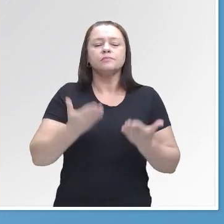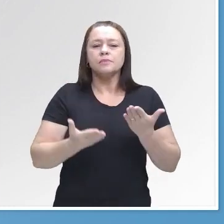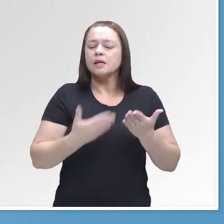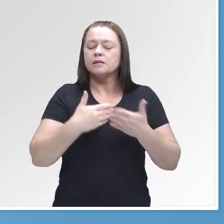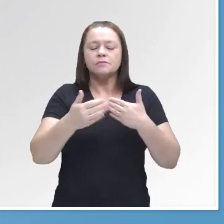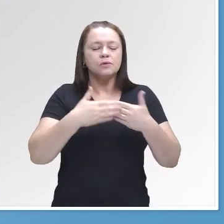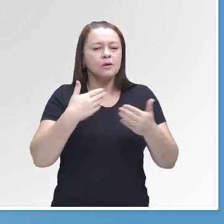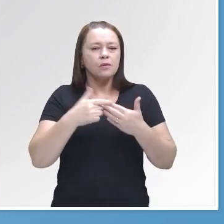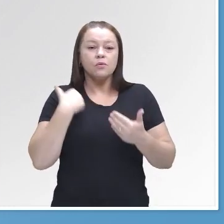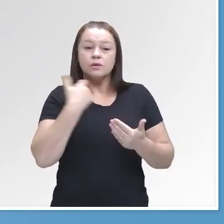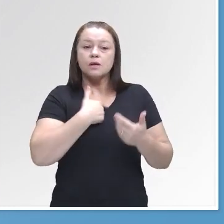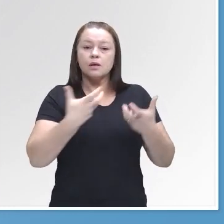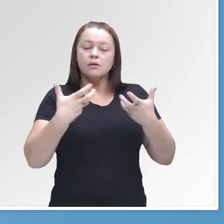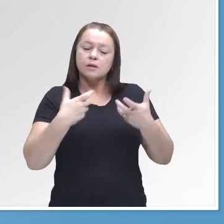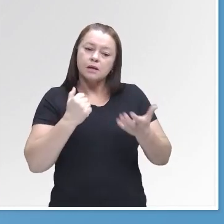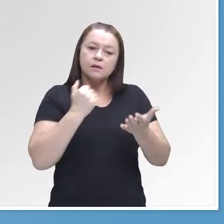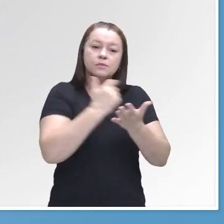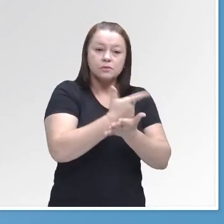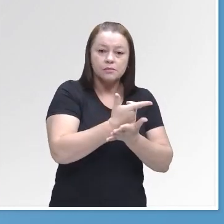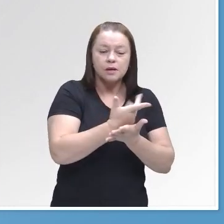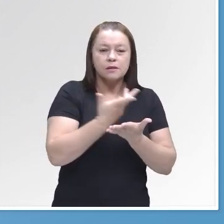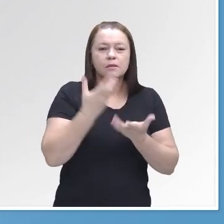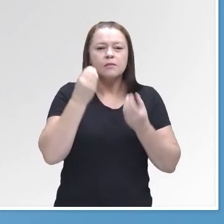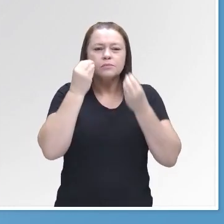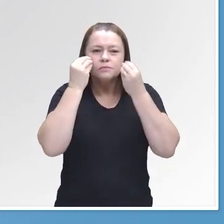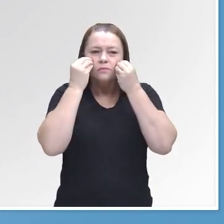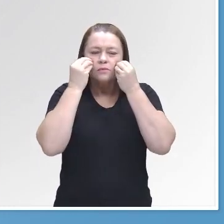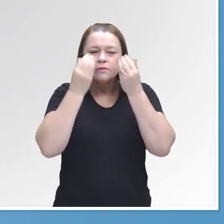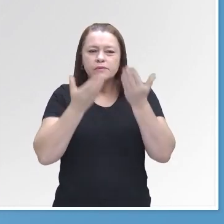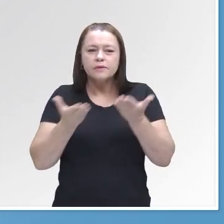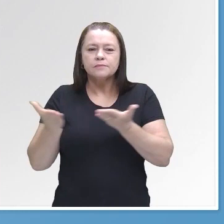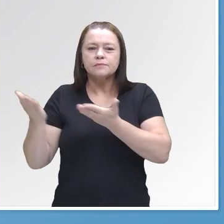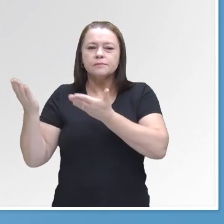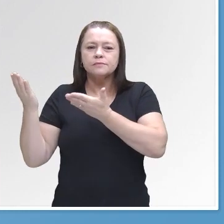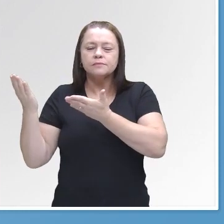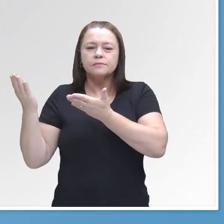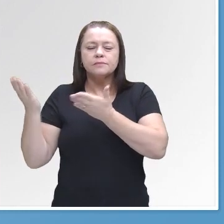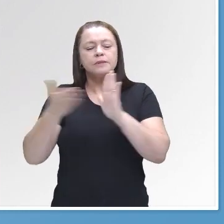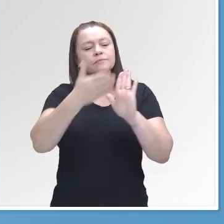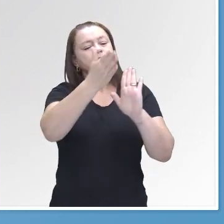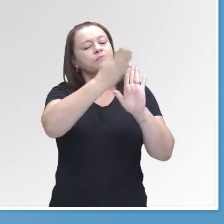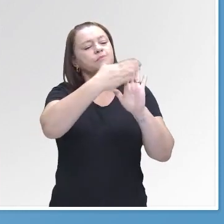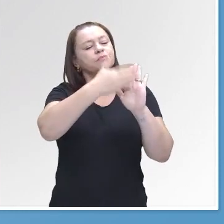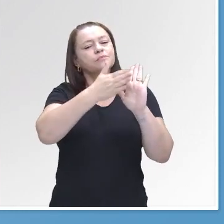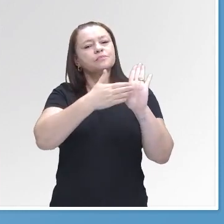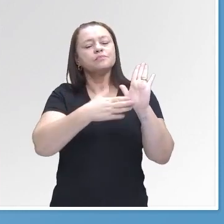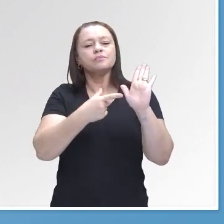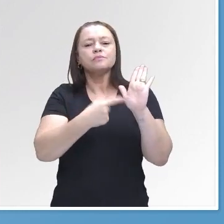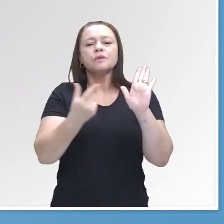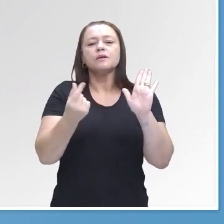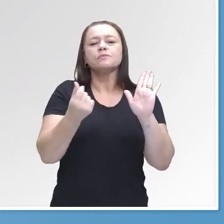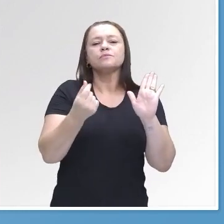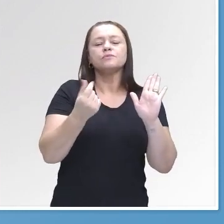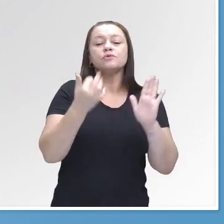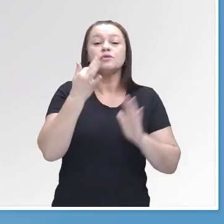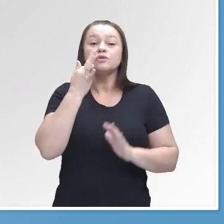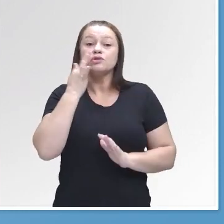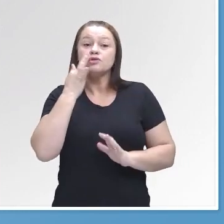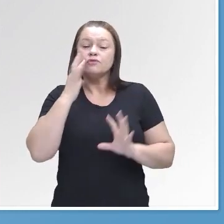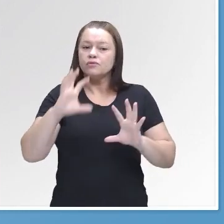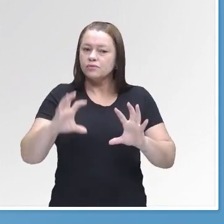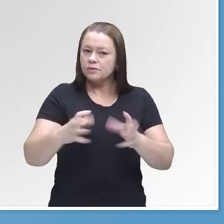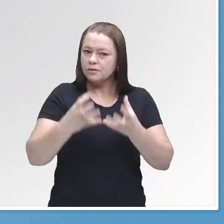comprar. Observe este panfleto de divulgação de ofertas nos preços de frutas e